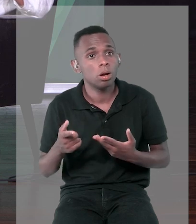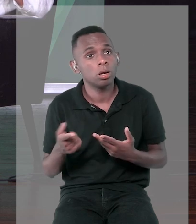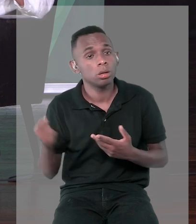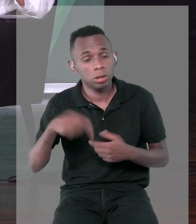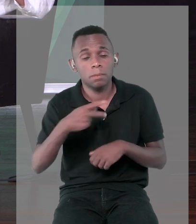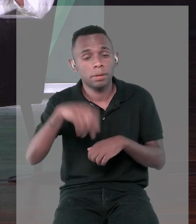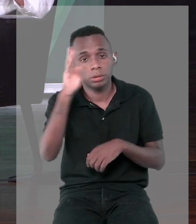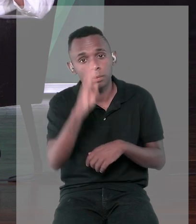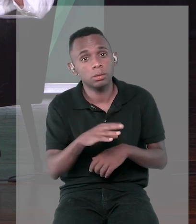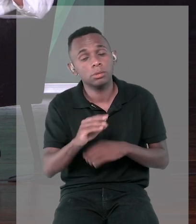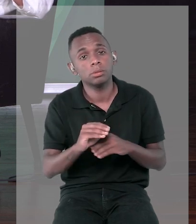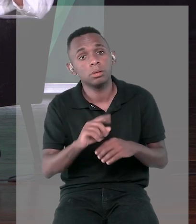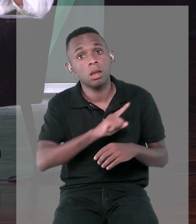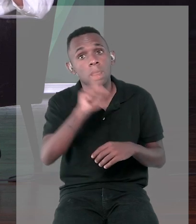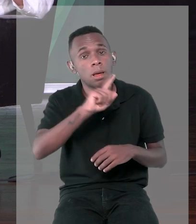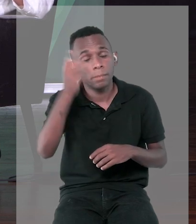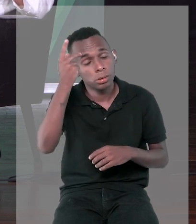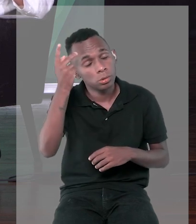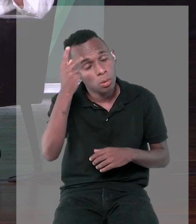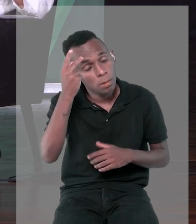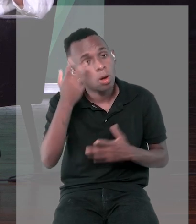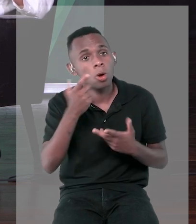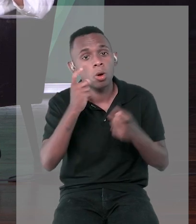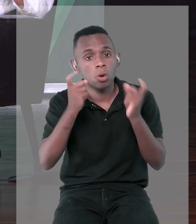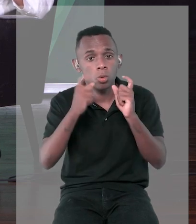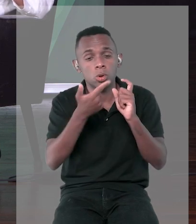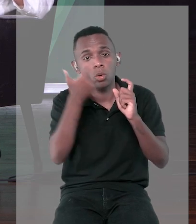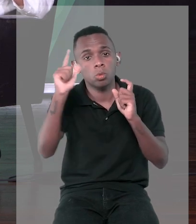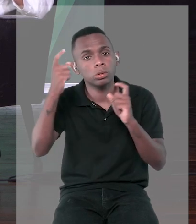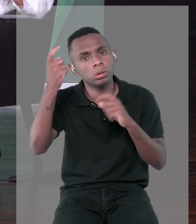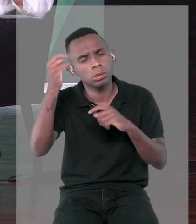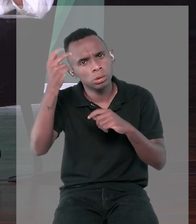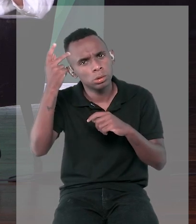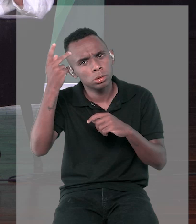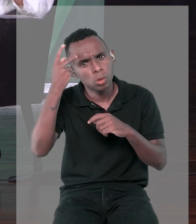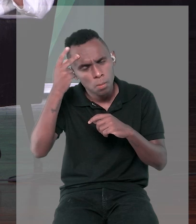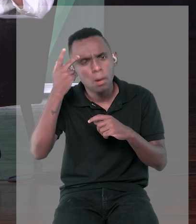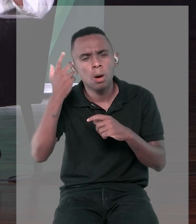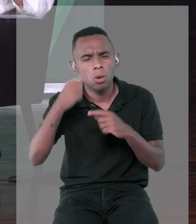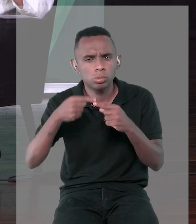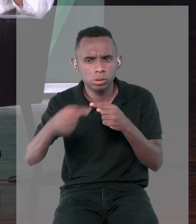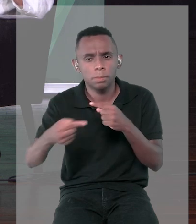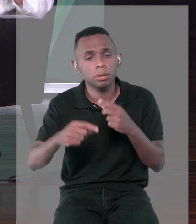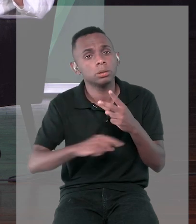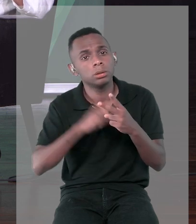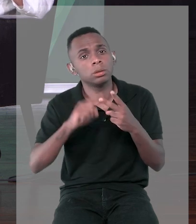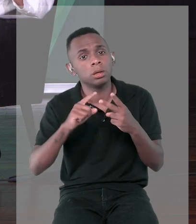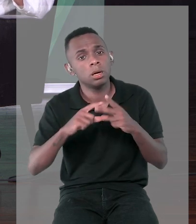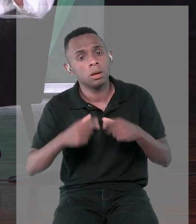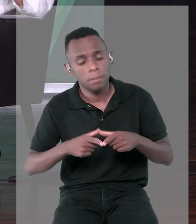Brasil e vai para São Paulo. Nas próximas reuniões vai ter em São Paulo, na semana que vem, depois vai